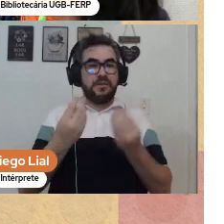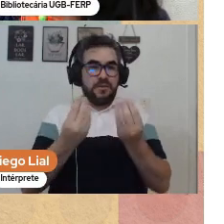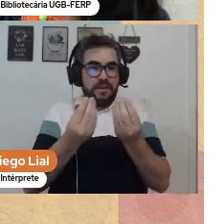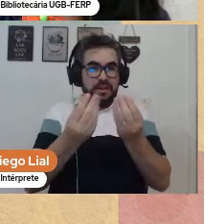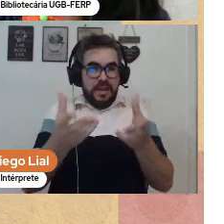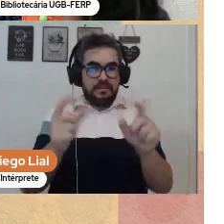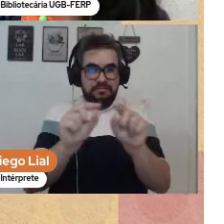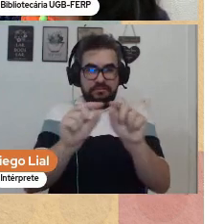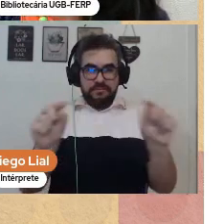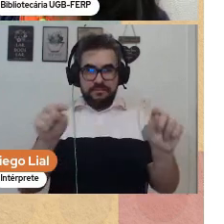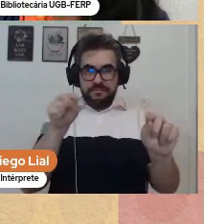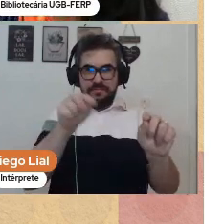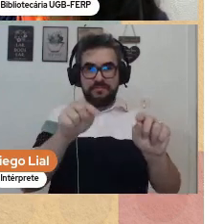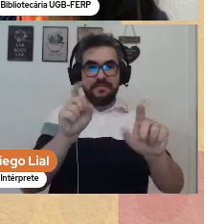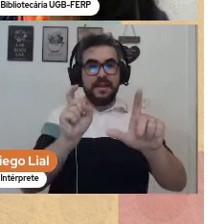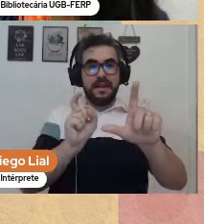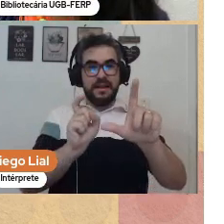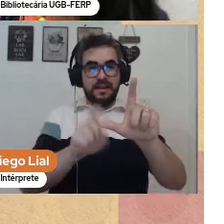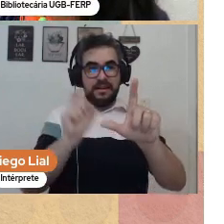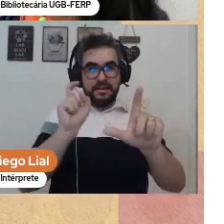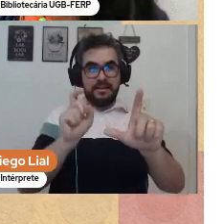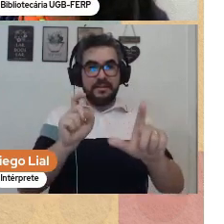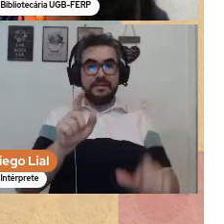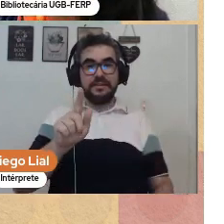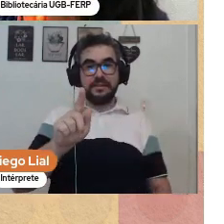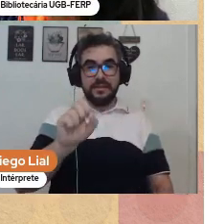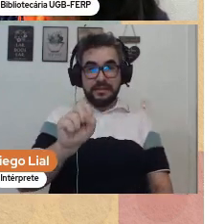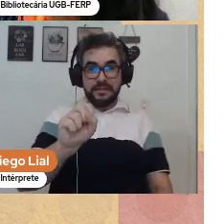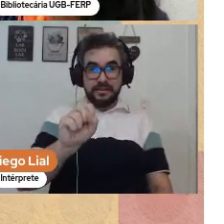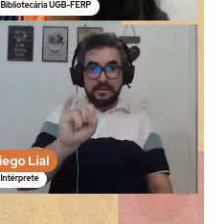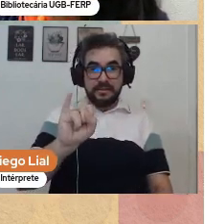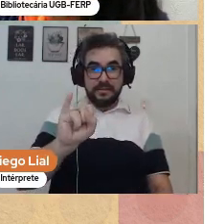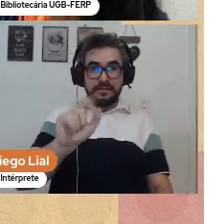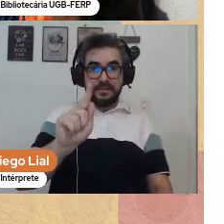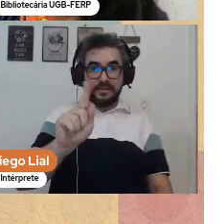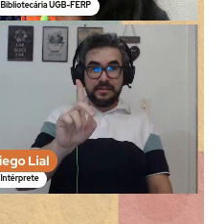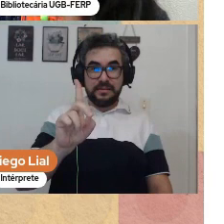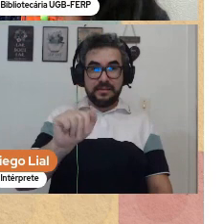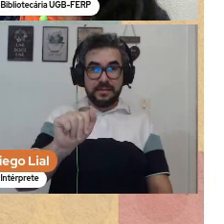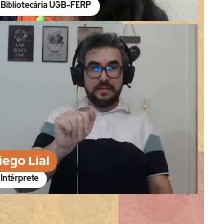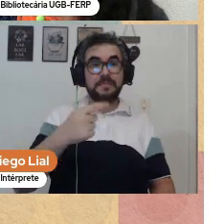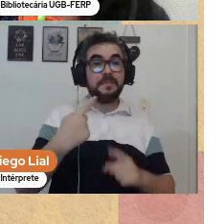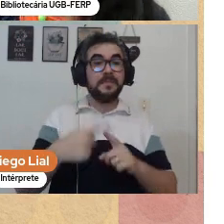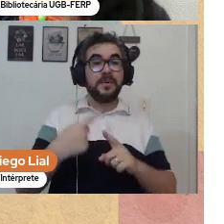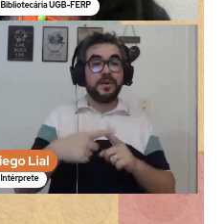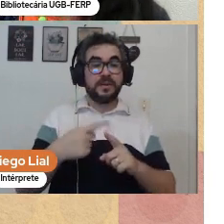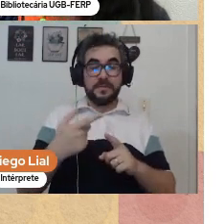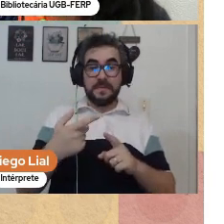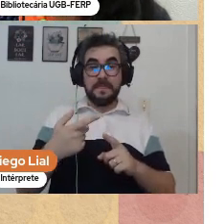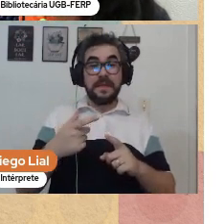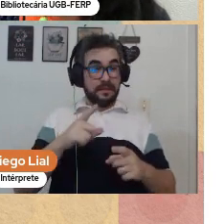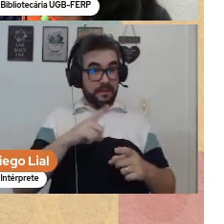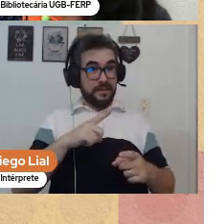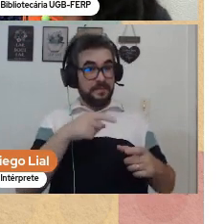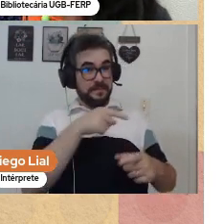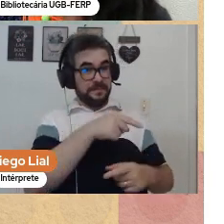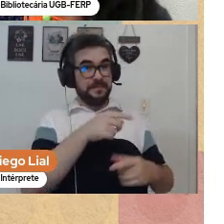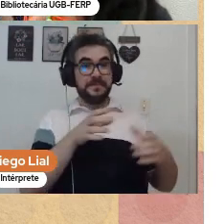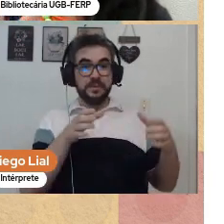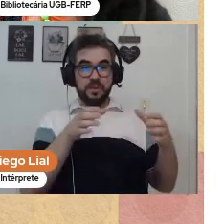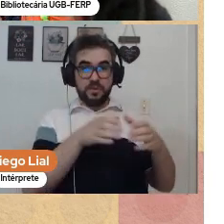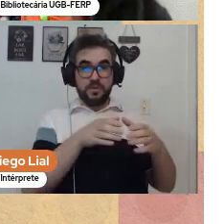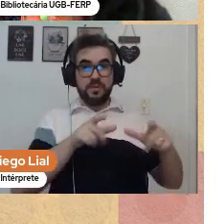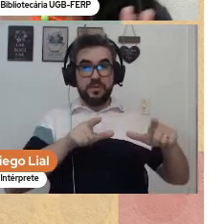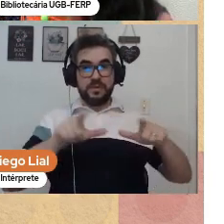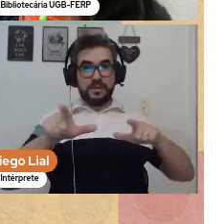porque a partir do grupo de trabalho, que o objetivo foi